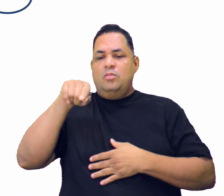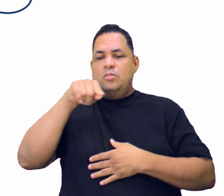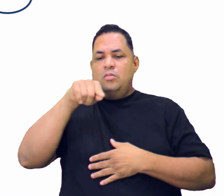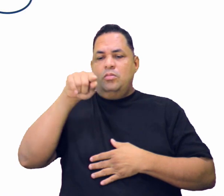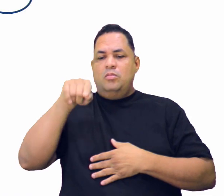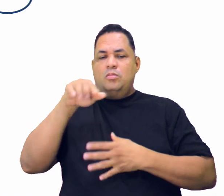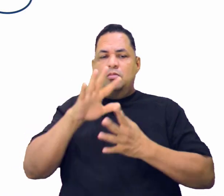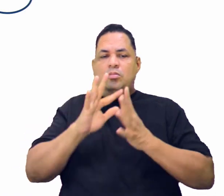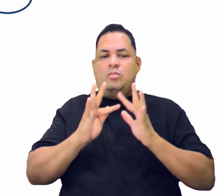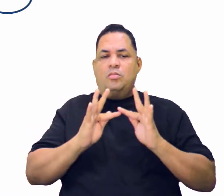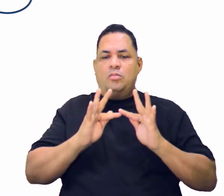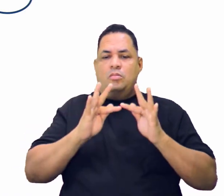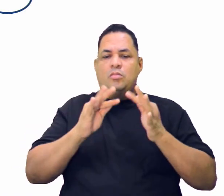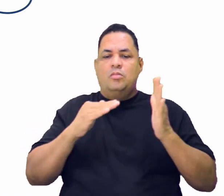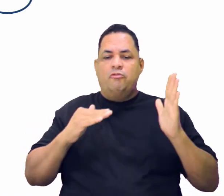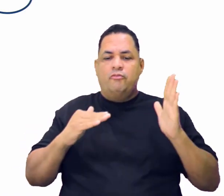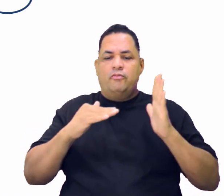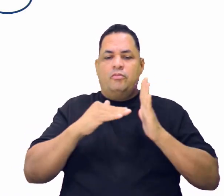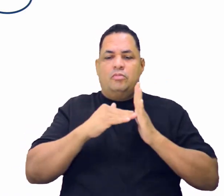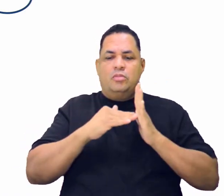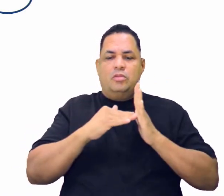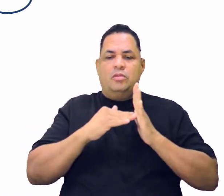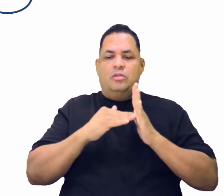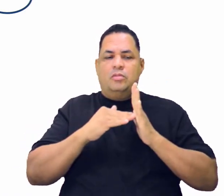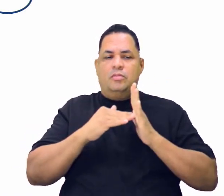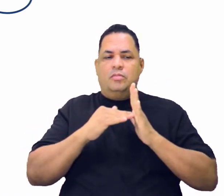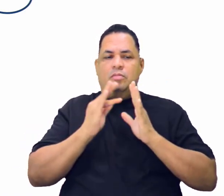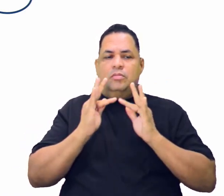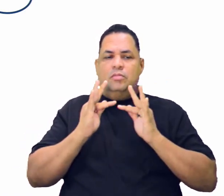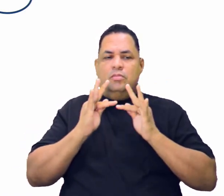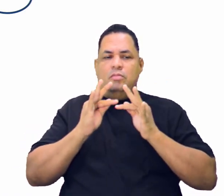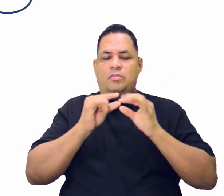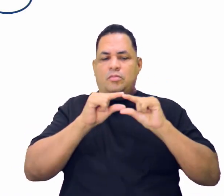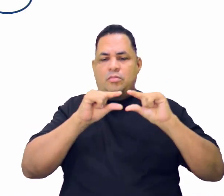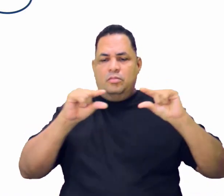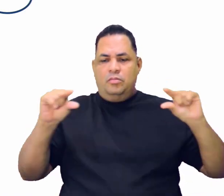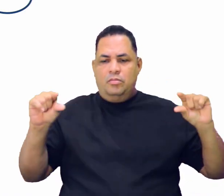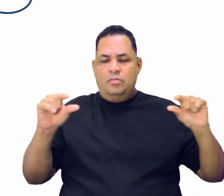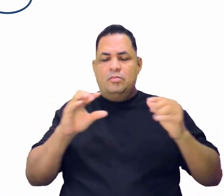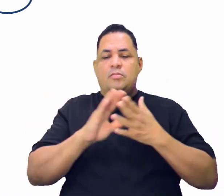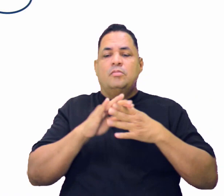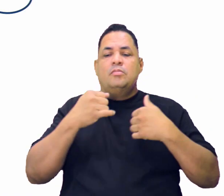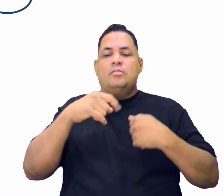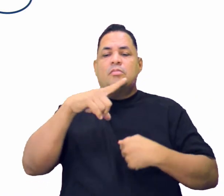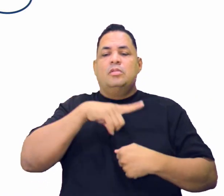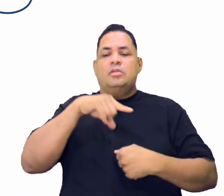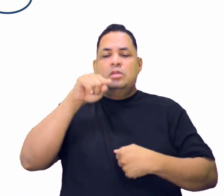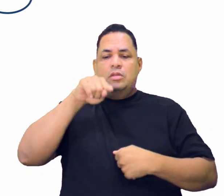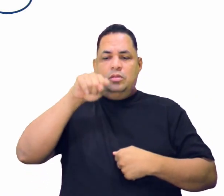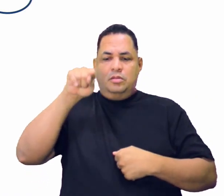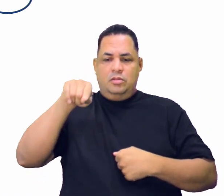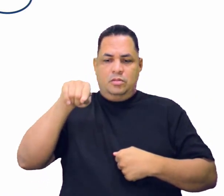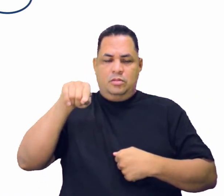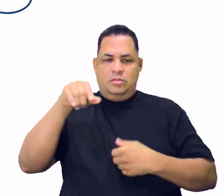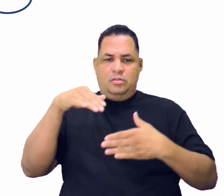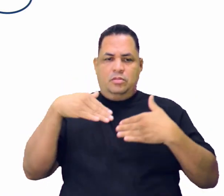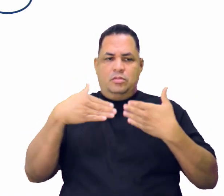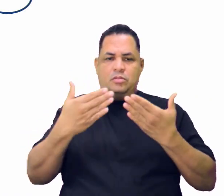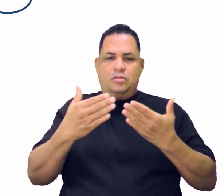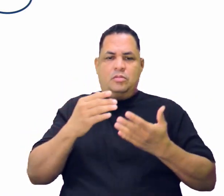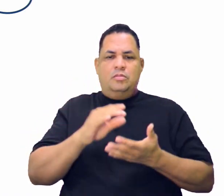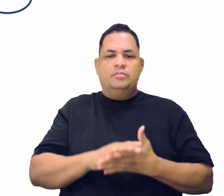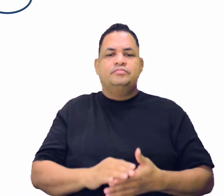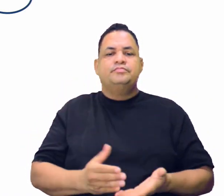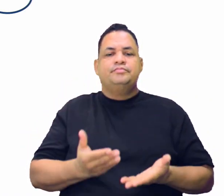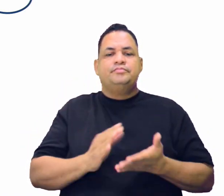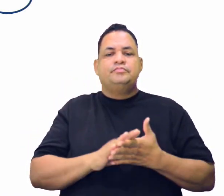falar, ó. No final da frase tem que ser acentuado. Então, o que nós temos